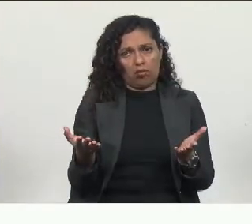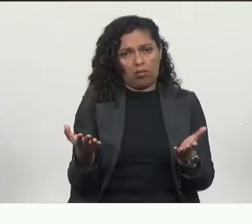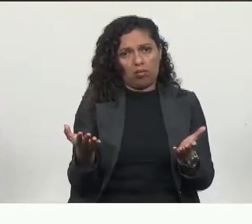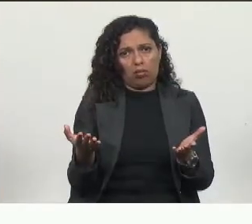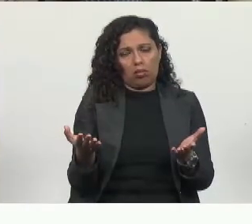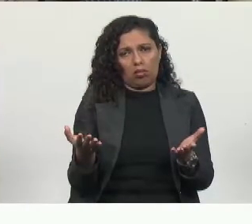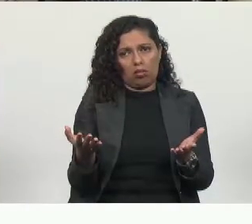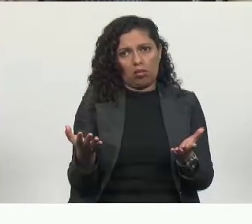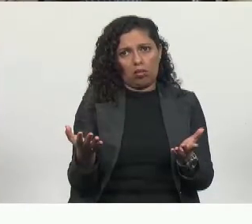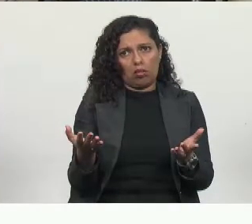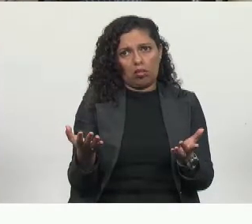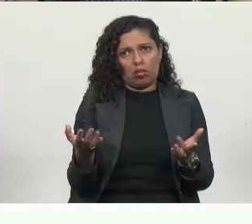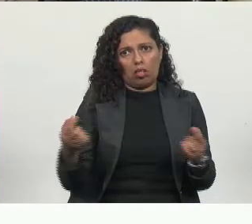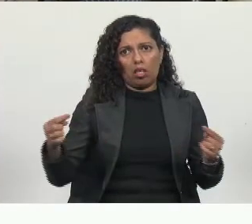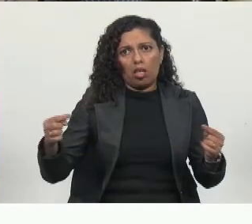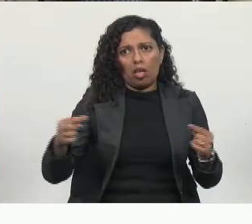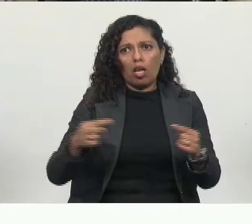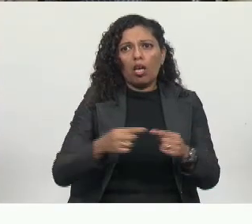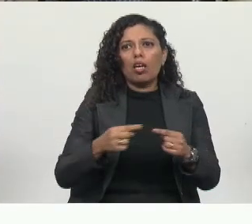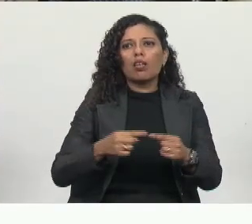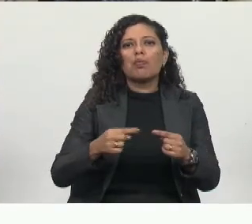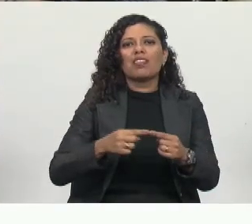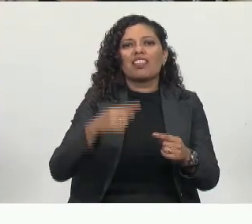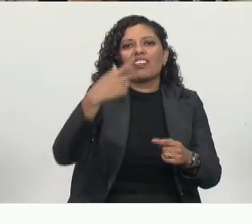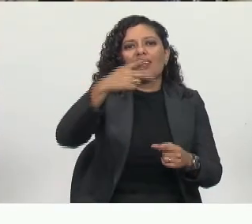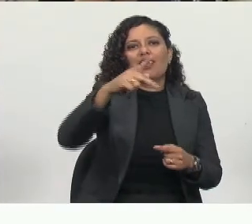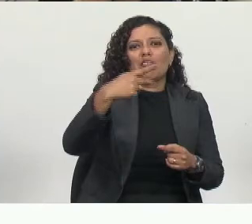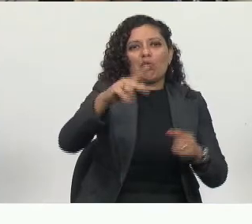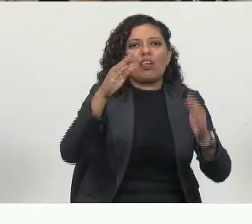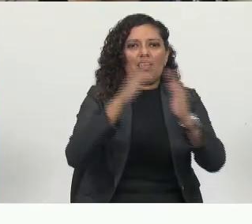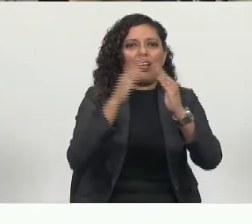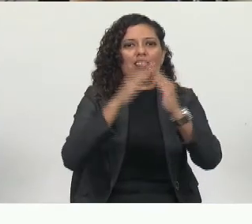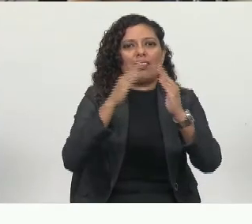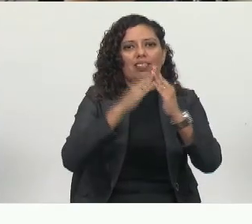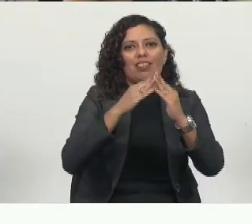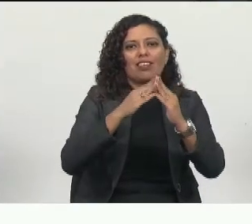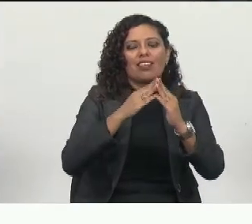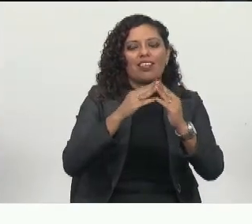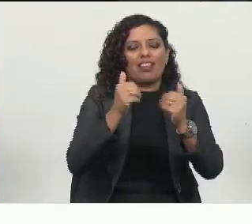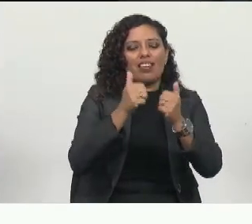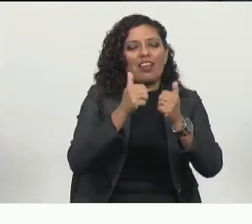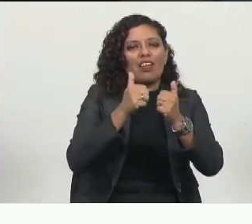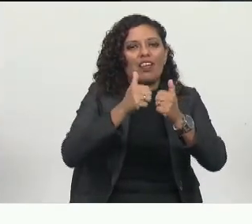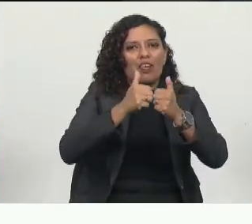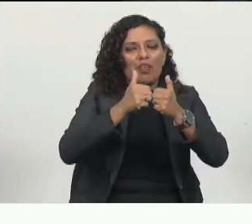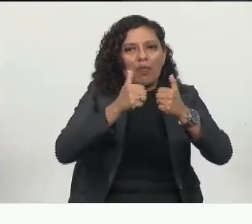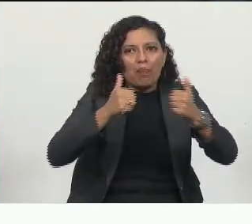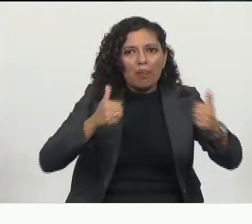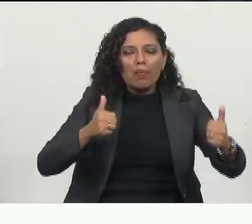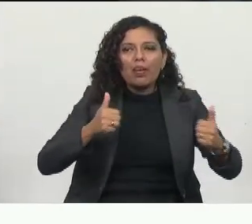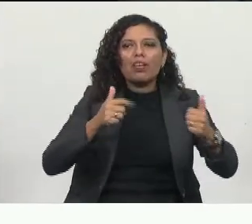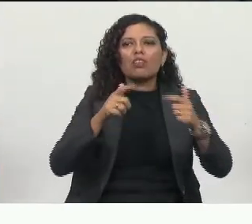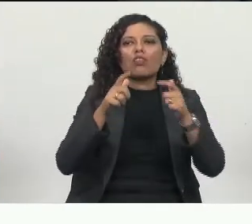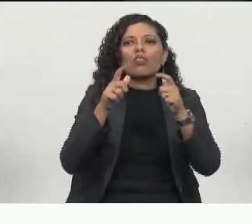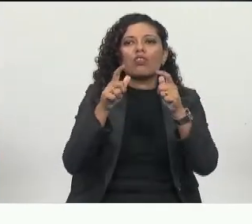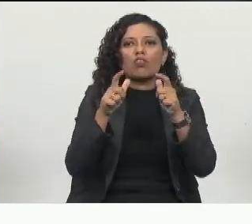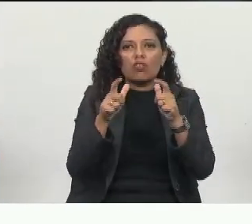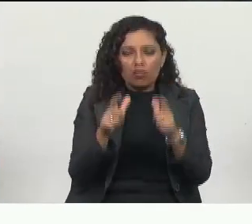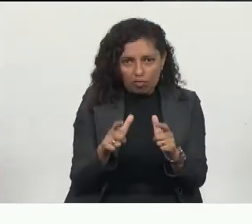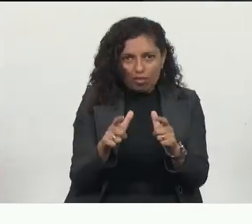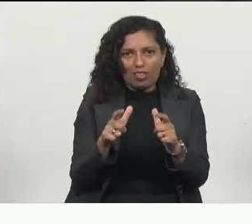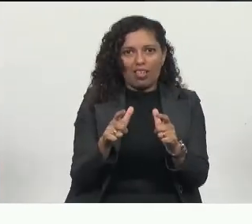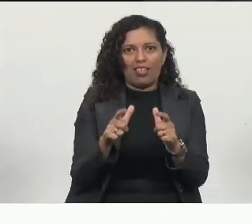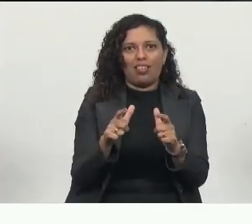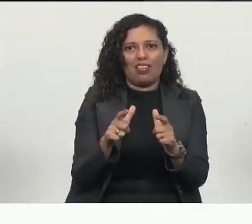Combina quando você mora na Tijuca, que lá é 19ª. 19ª. Fica tranquilo que se você receber a 20ª, você tem que ir para Vila Isabel.